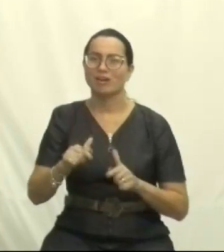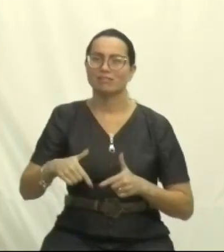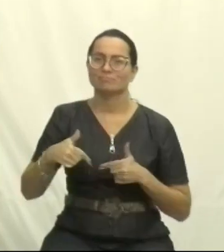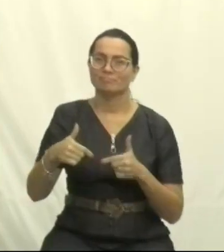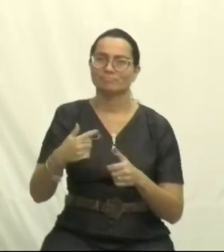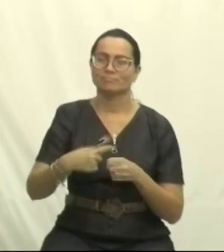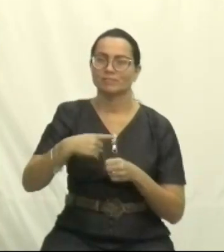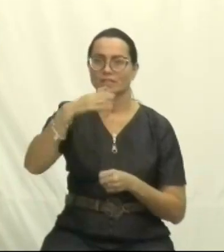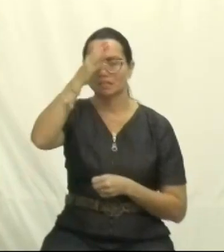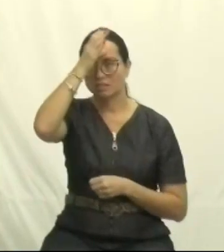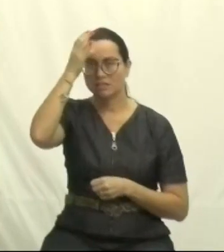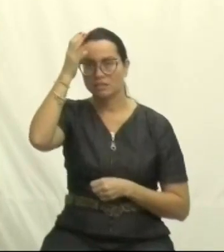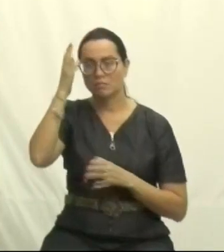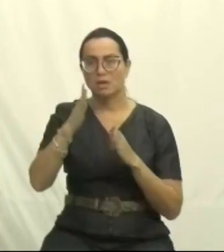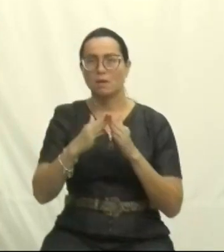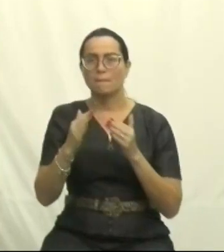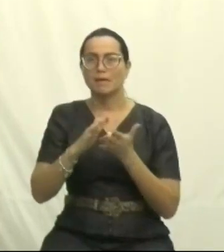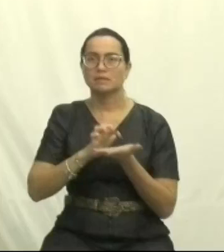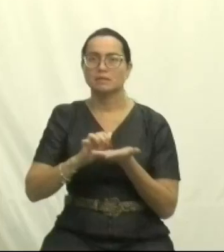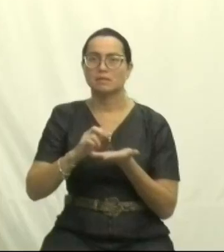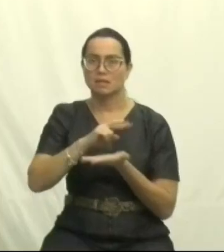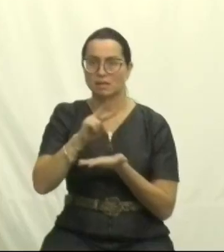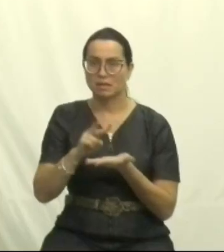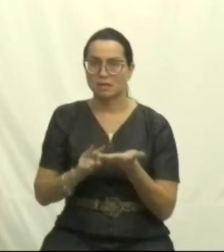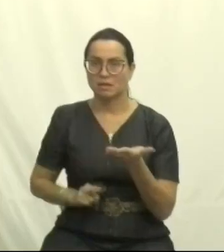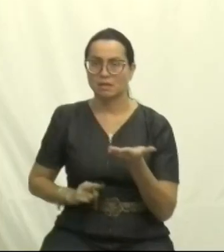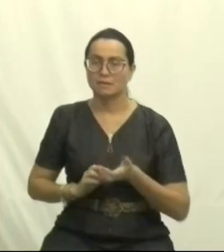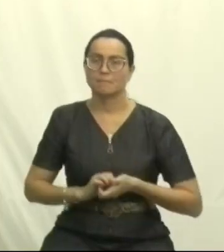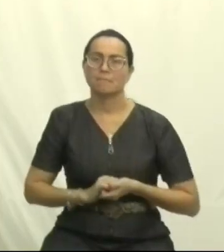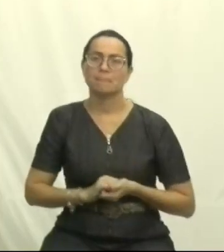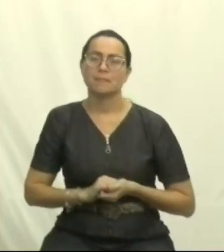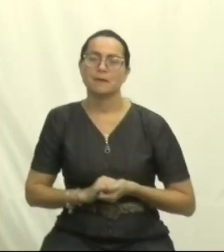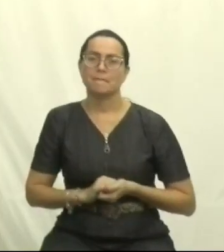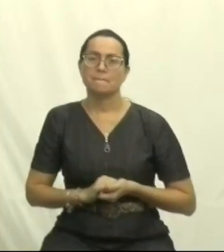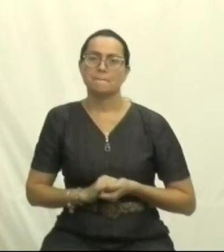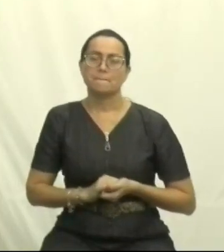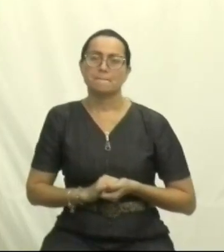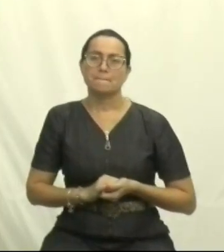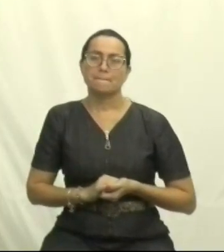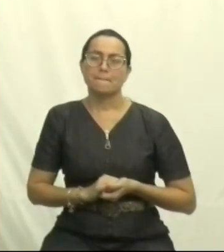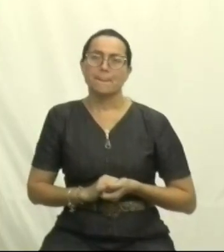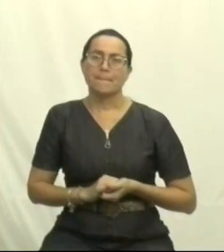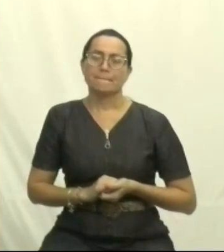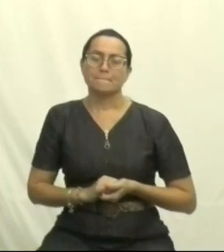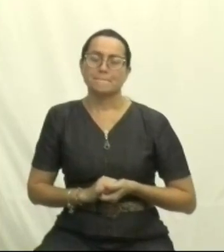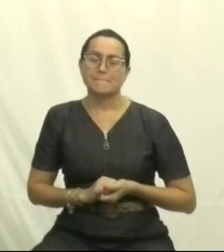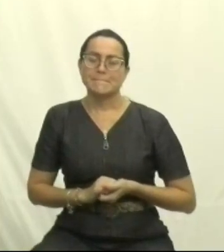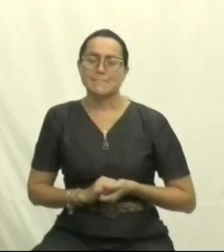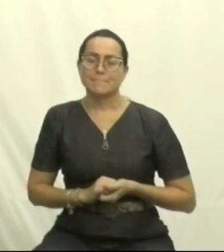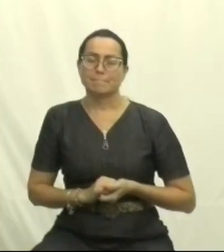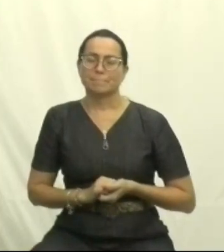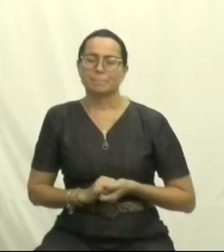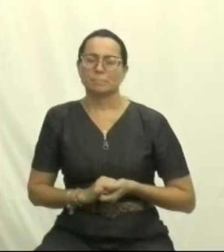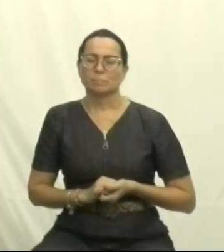Criciúma. Solicito a senhora secretária que faça a leitura da moção.